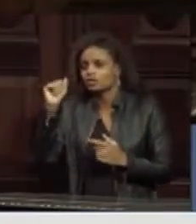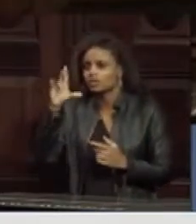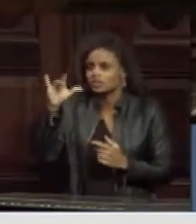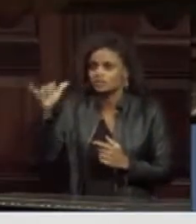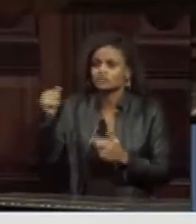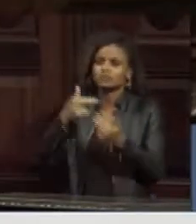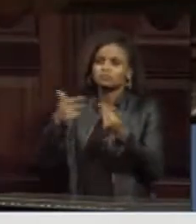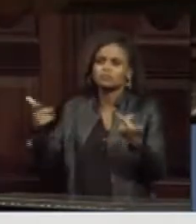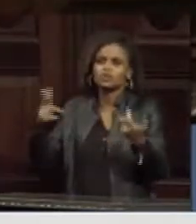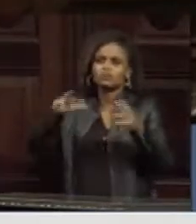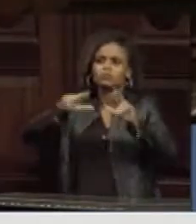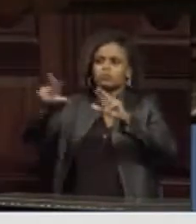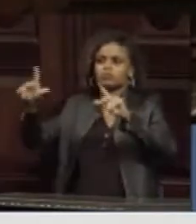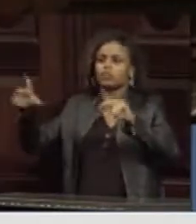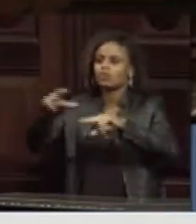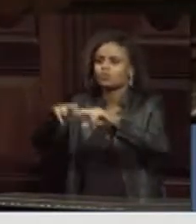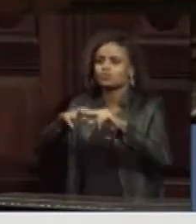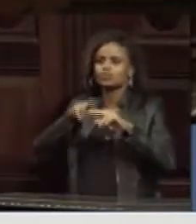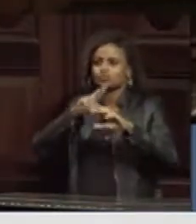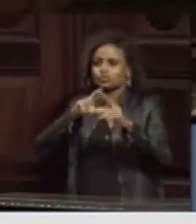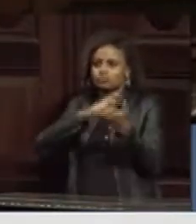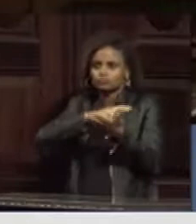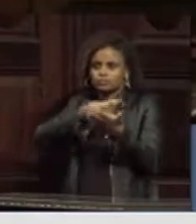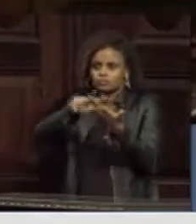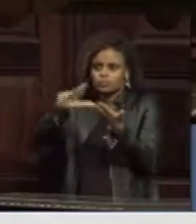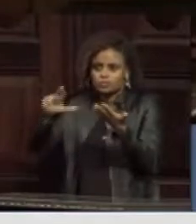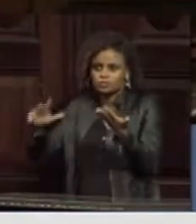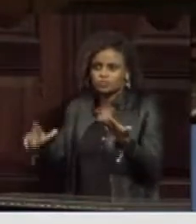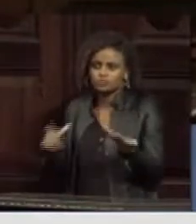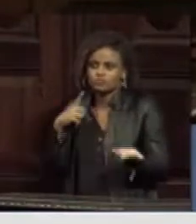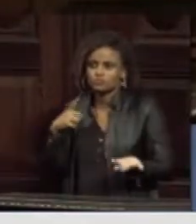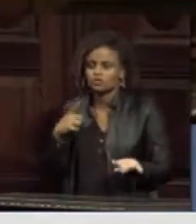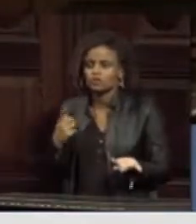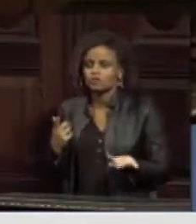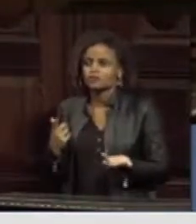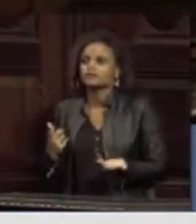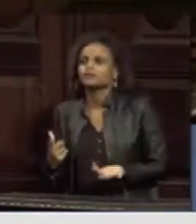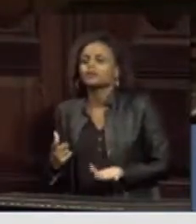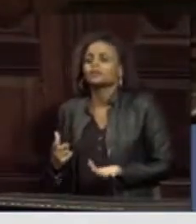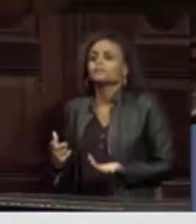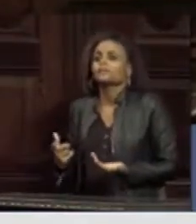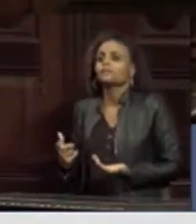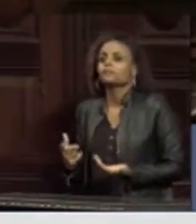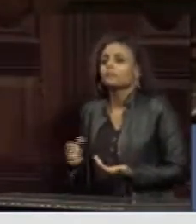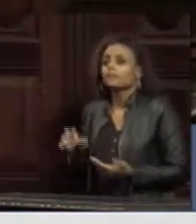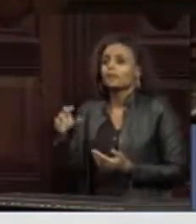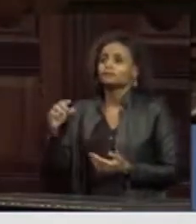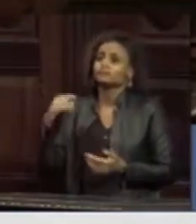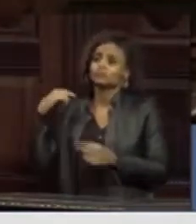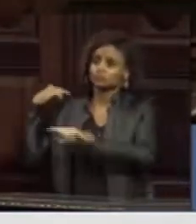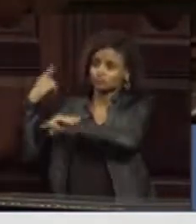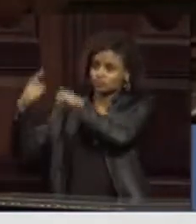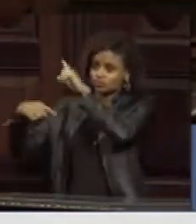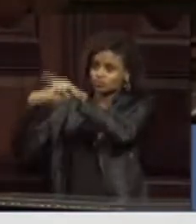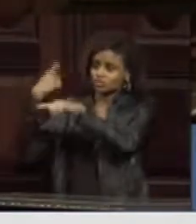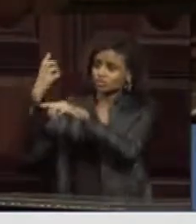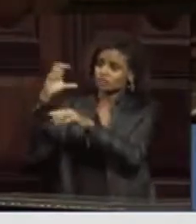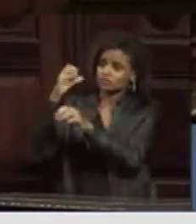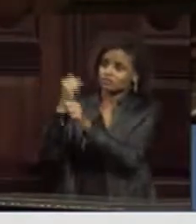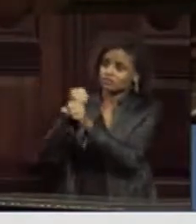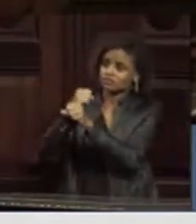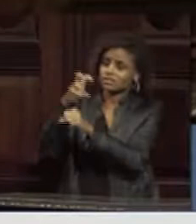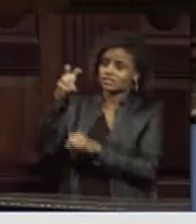operária. Enfim, eram divergências outras. 50 anos depois,